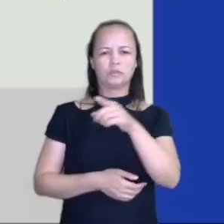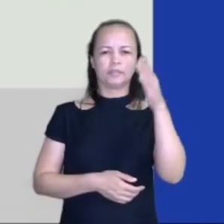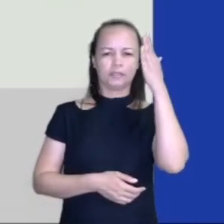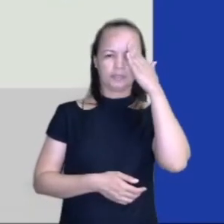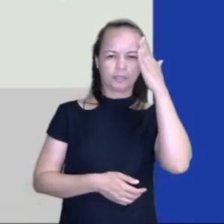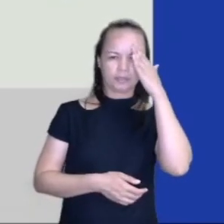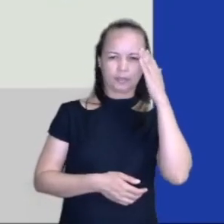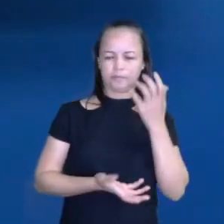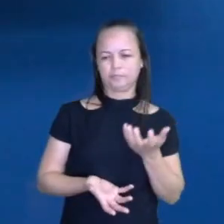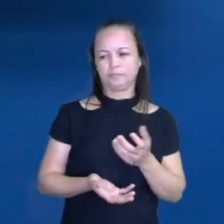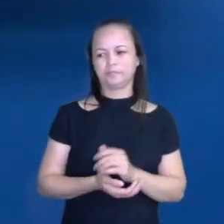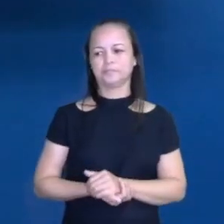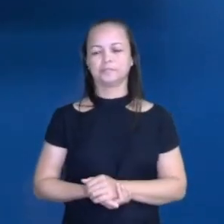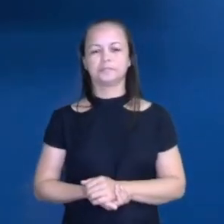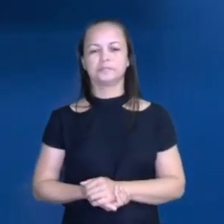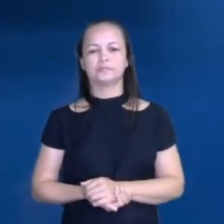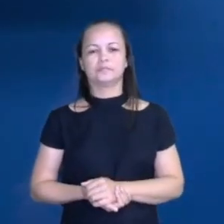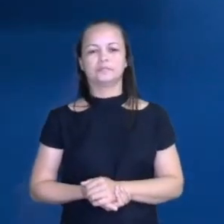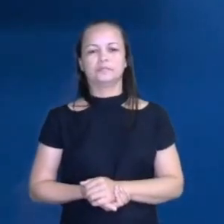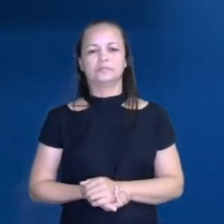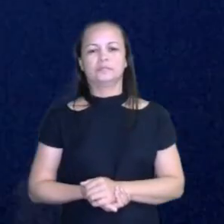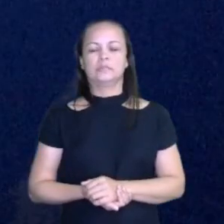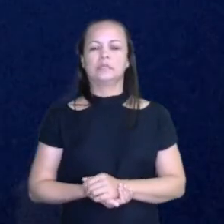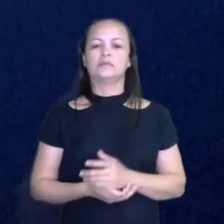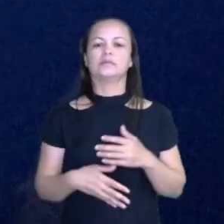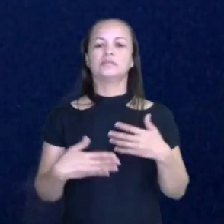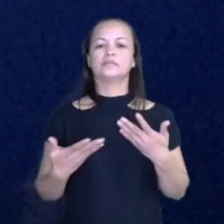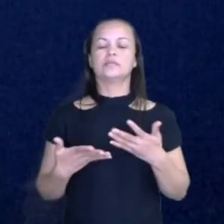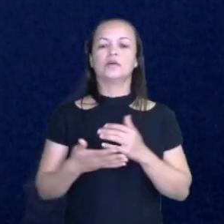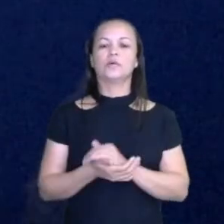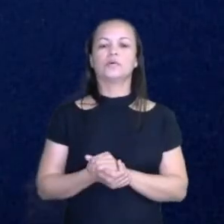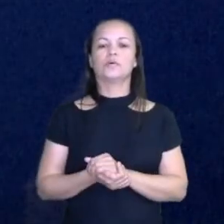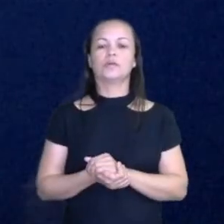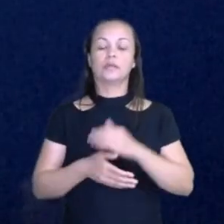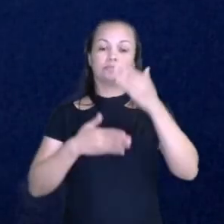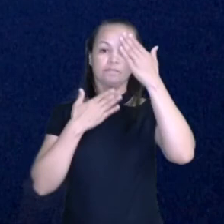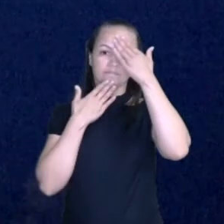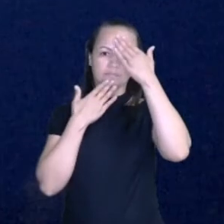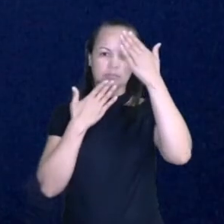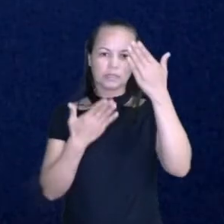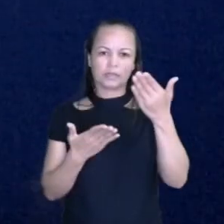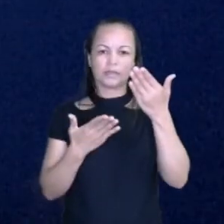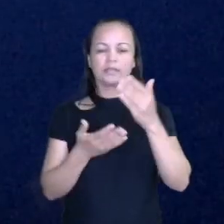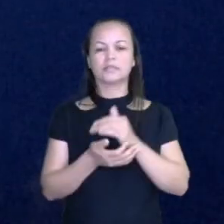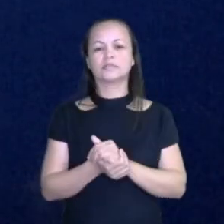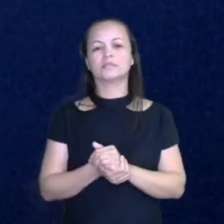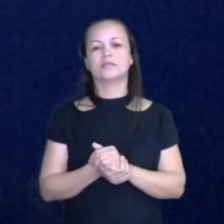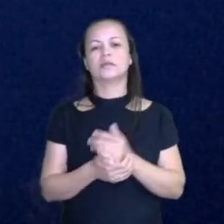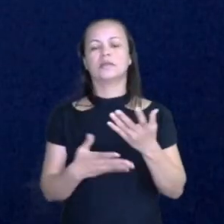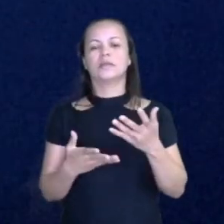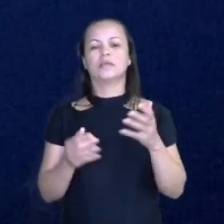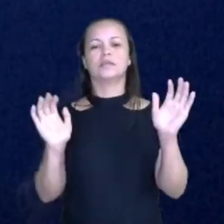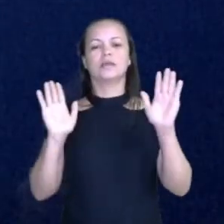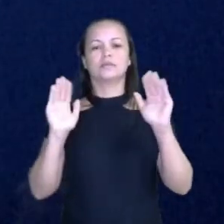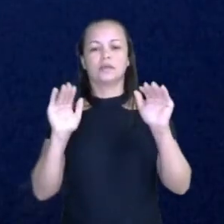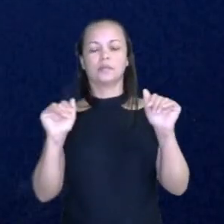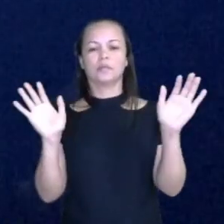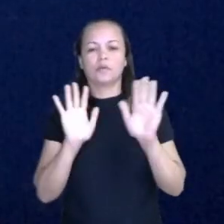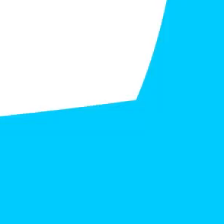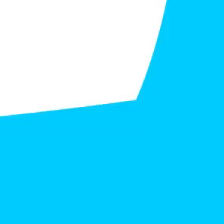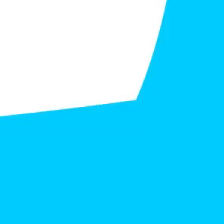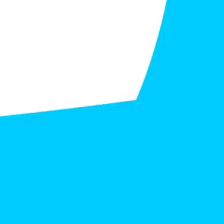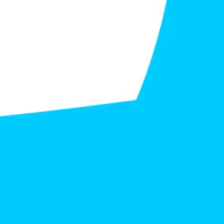tranquilo né então Quero aqui agradecer o mais um aula até a próxima